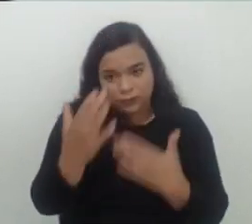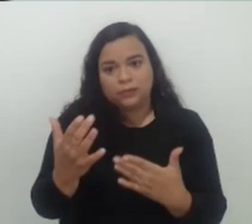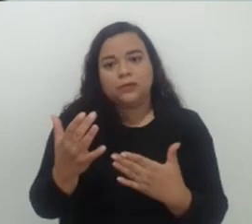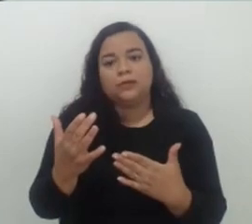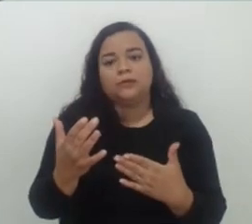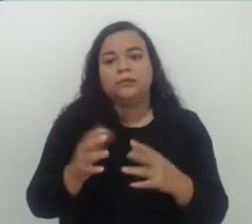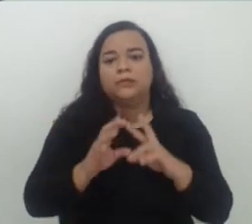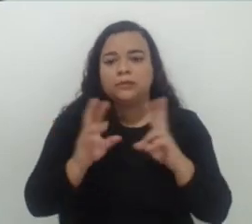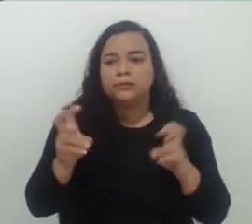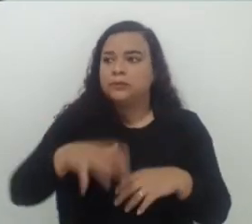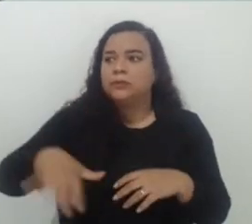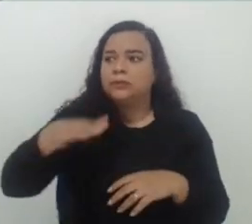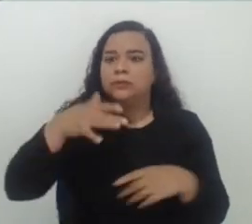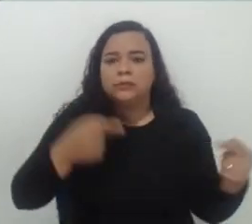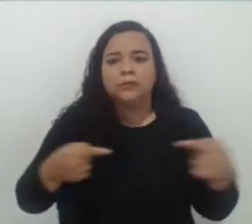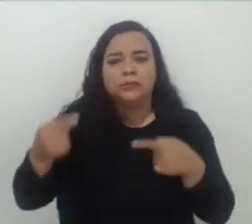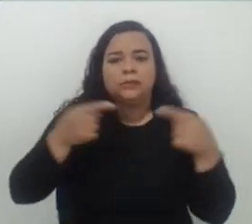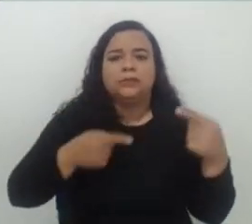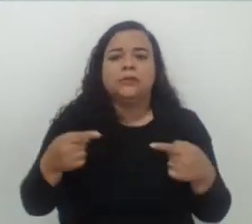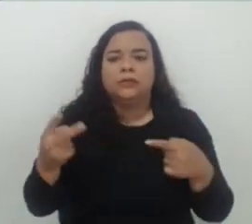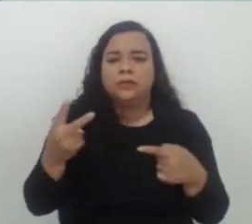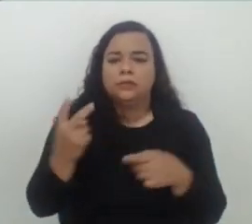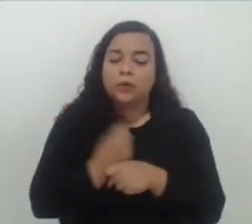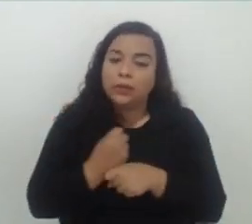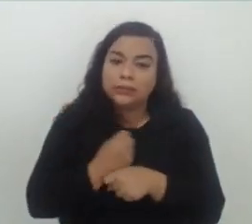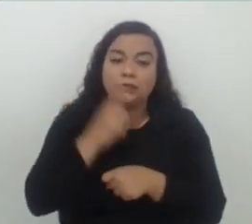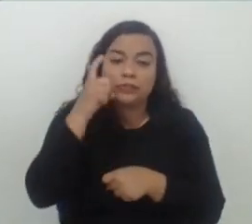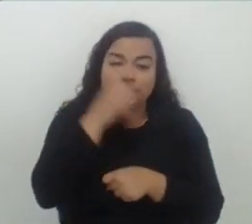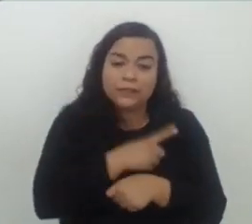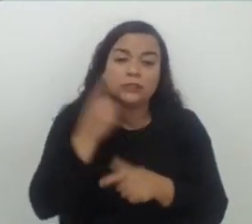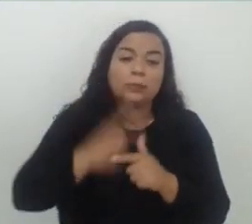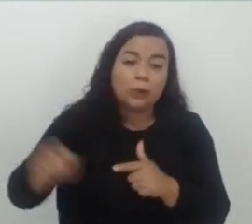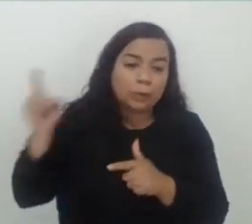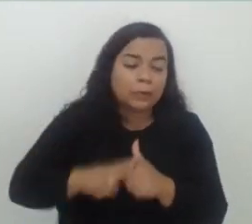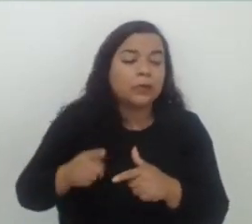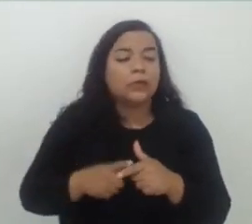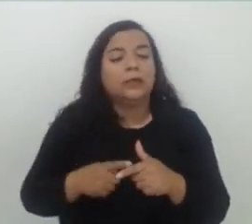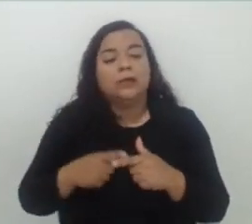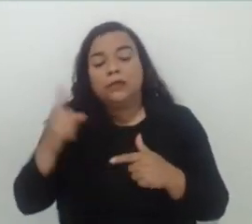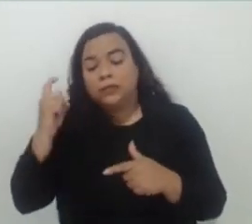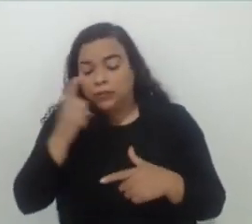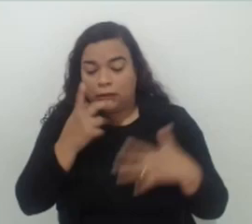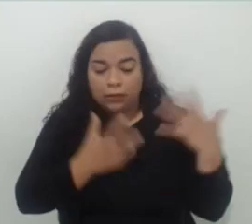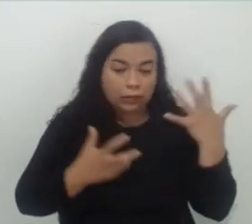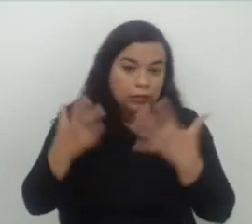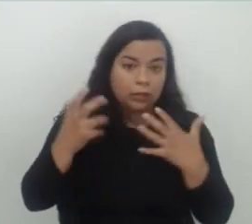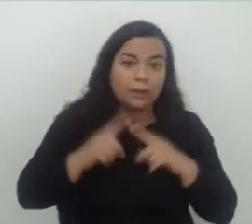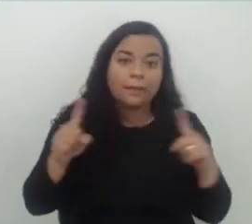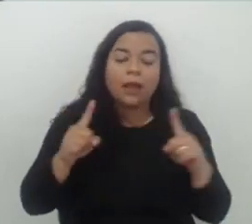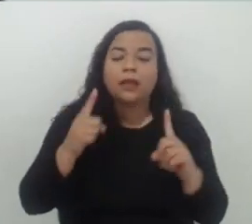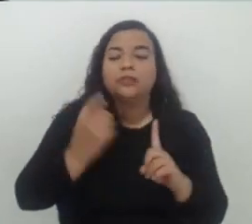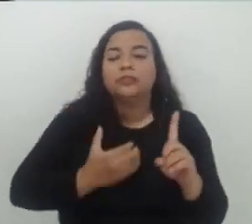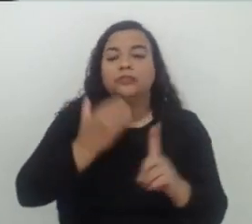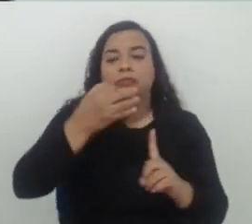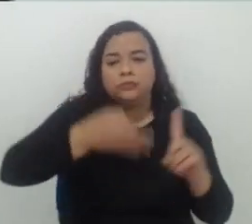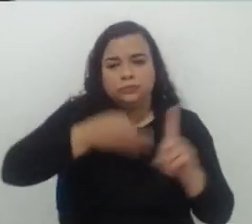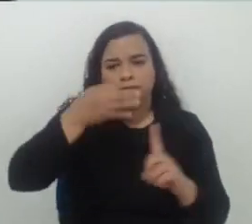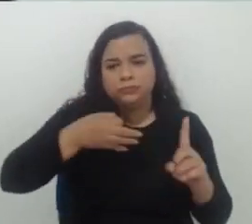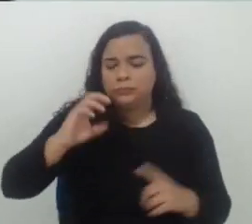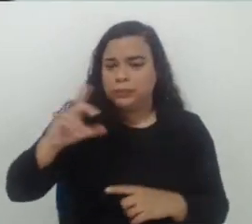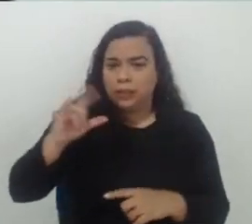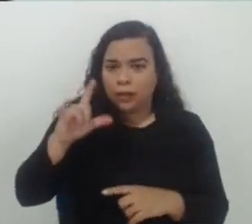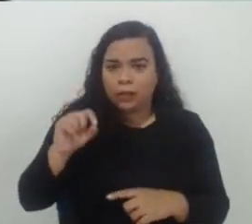nós tivemos esses 2 anos. Não foram fáceis, mas o desembargador Cláudio Santos fizemos o possível para